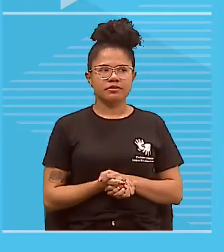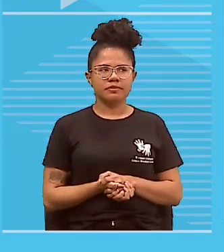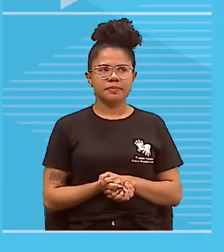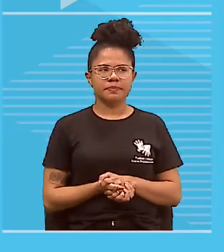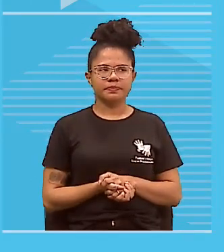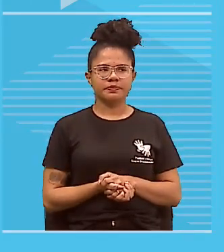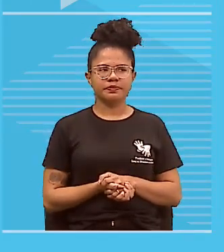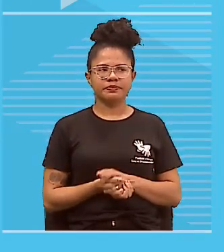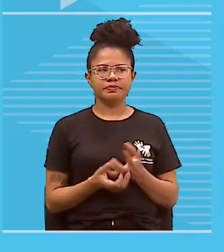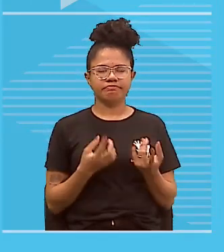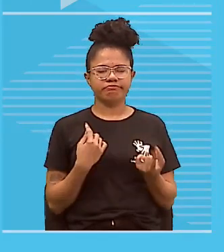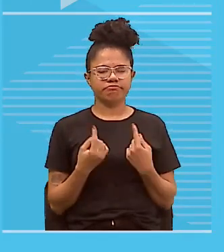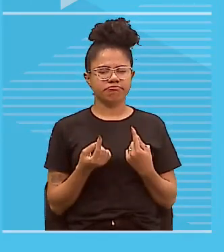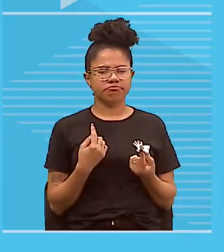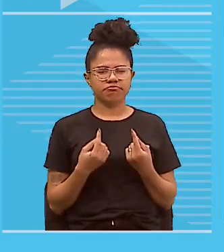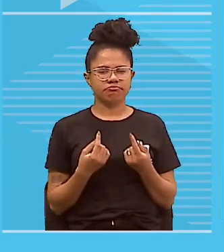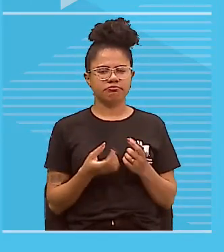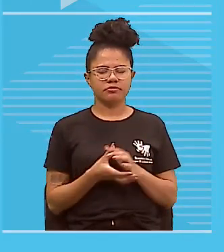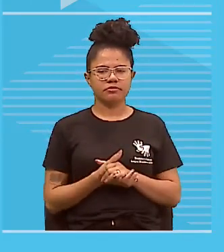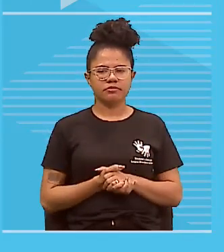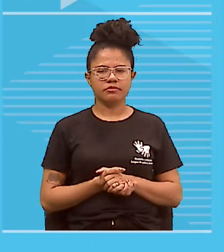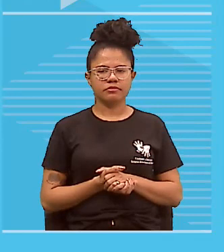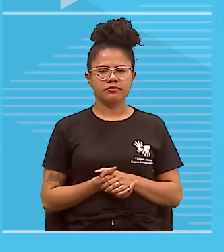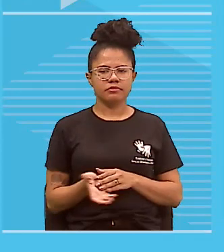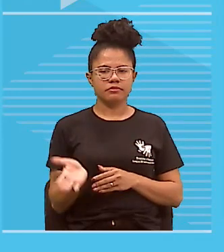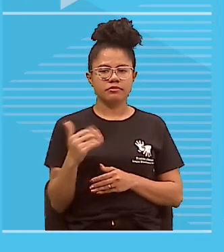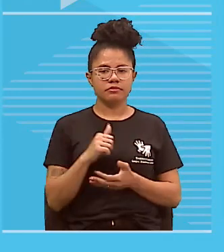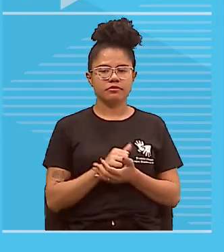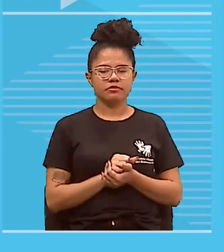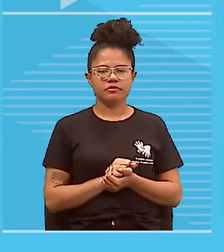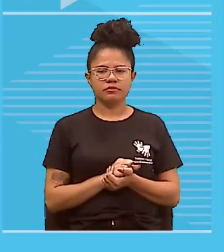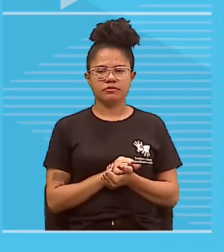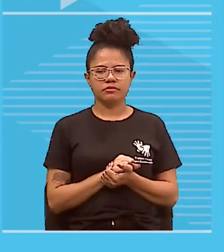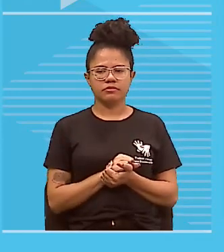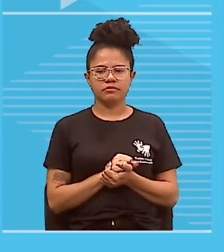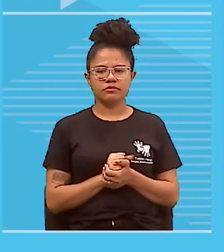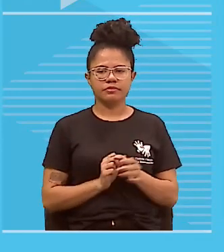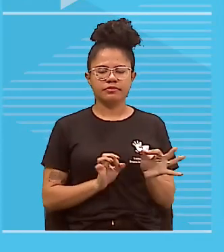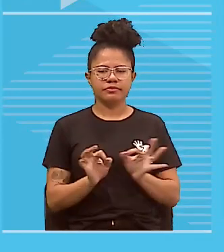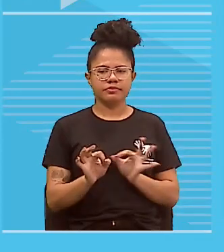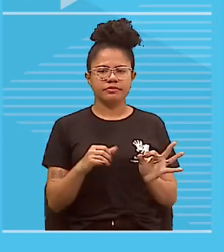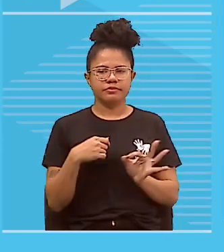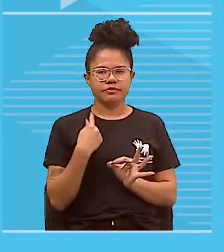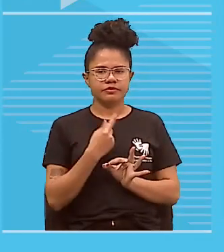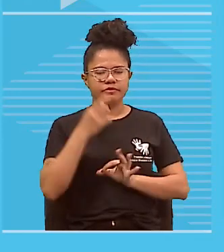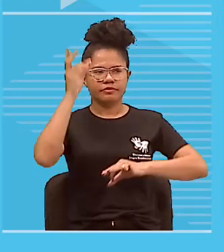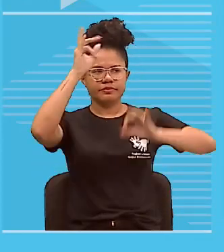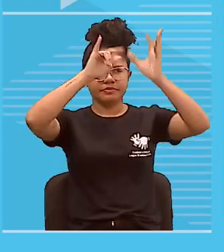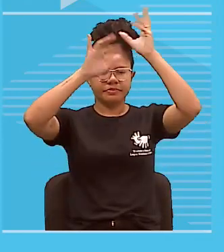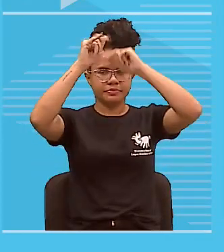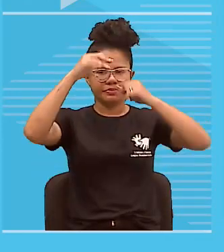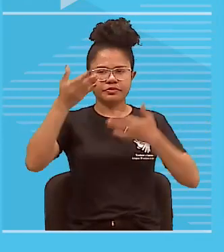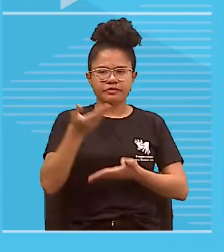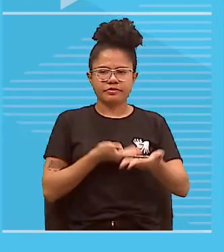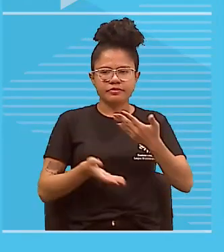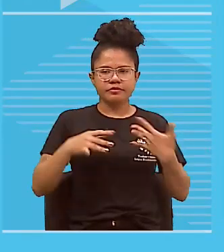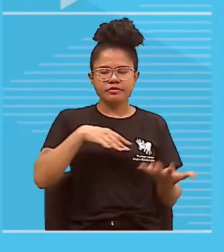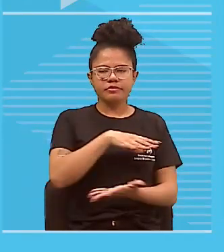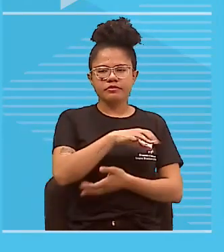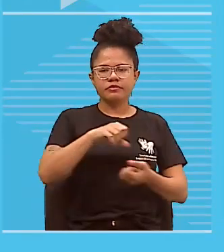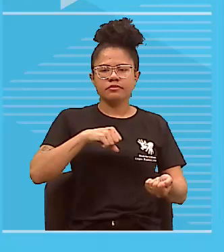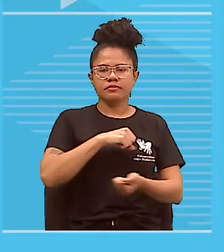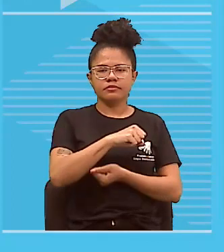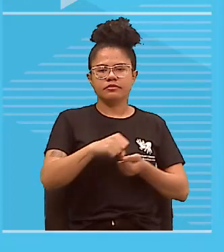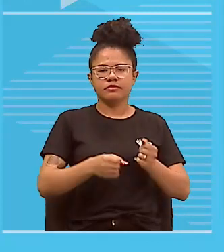fazer debates, né? Discussões. Vamos construindo aqui o nosso entendimento de sustentabilidade, certo,